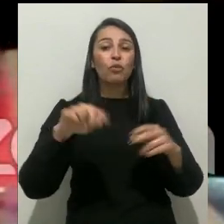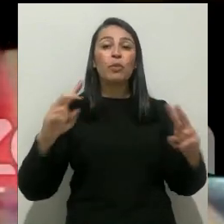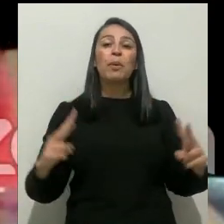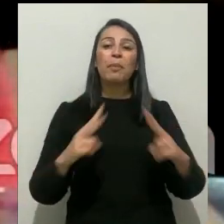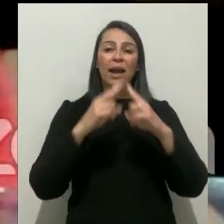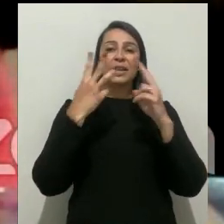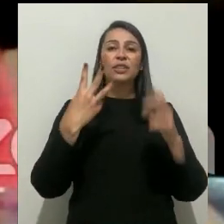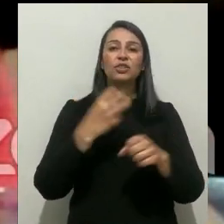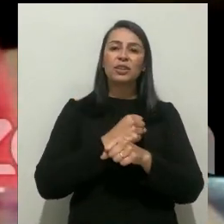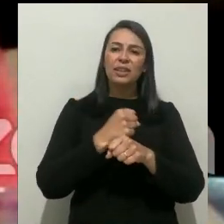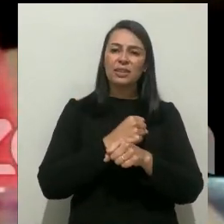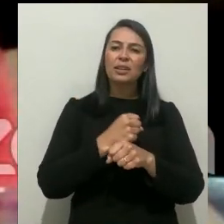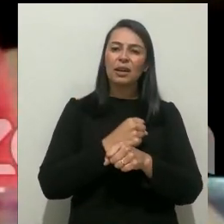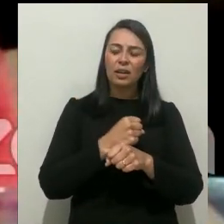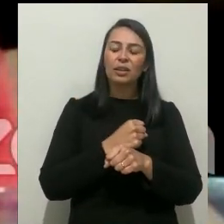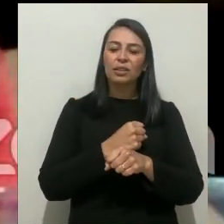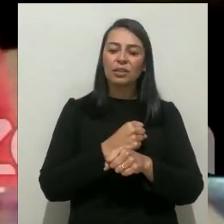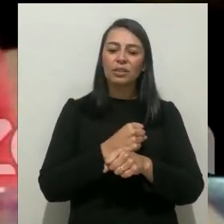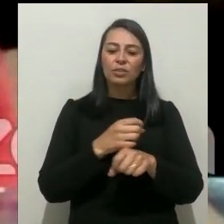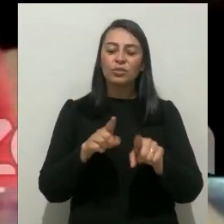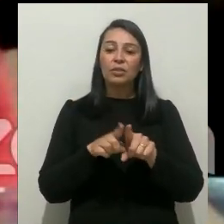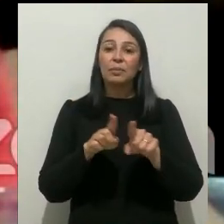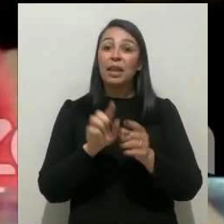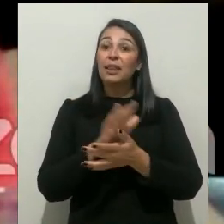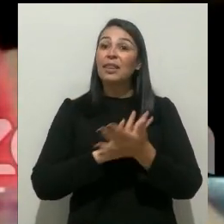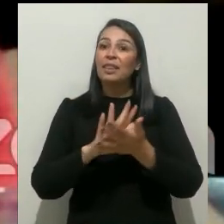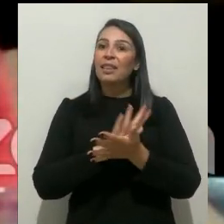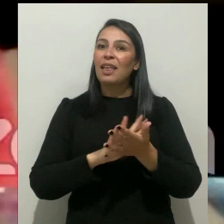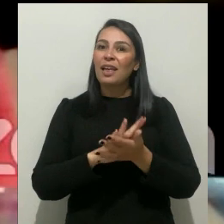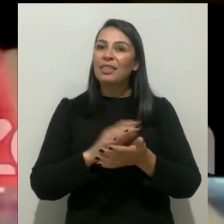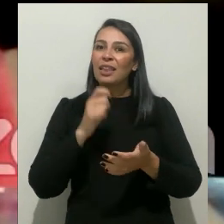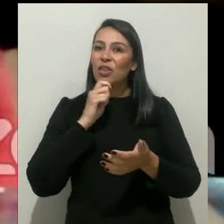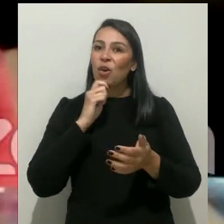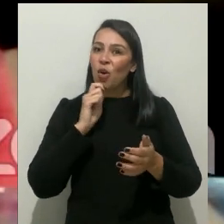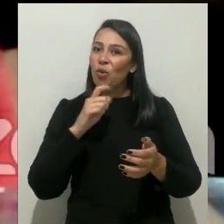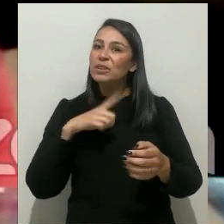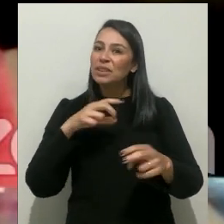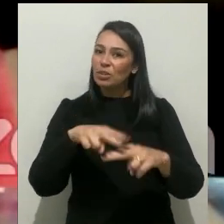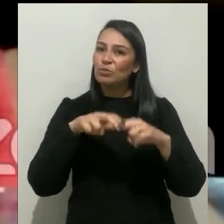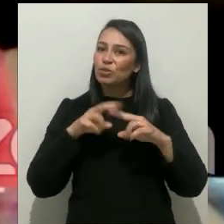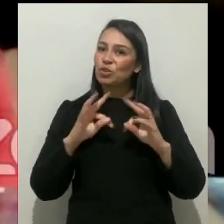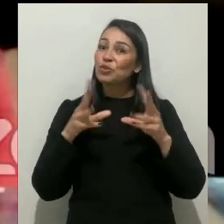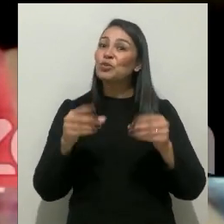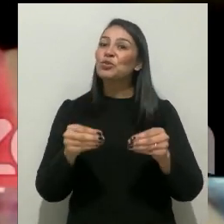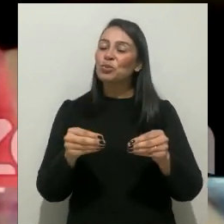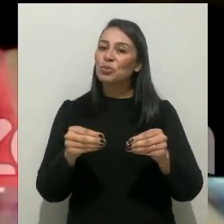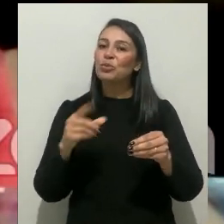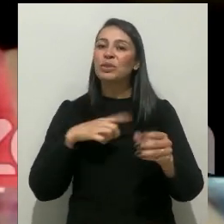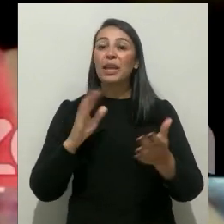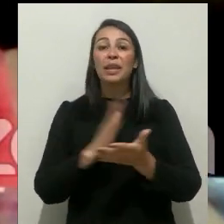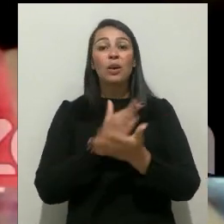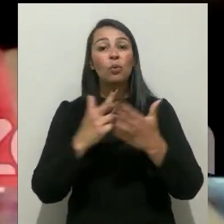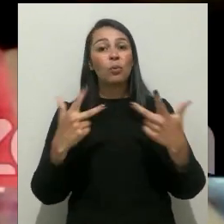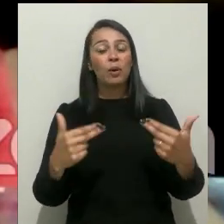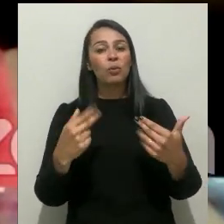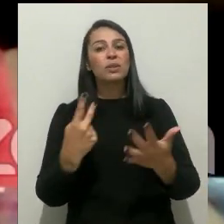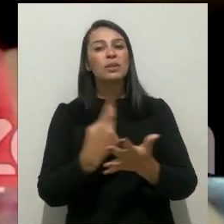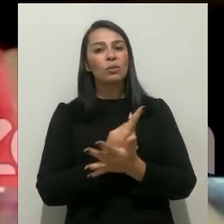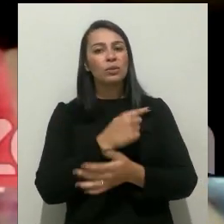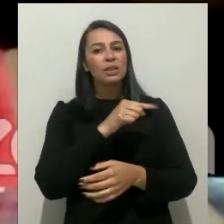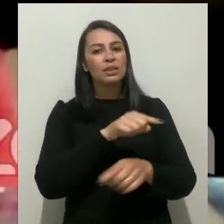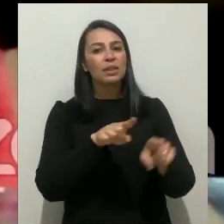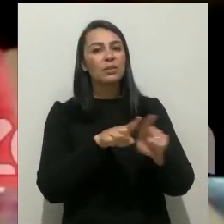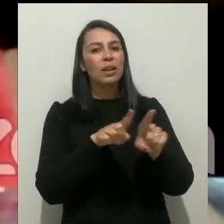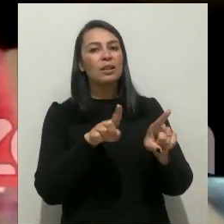Paris, ficou 3 anos, e tudo isso foi evoluindo. Nada é por acaso. Acho que tudo isso aí tem um barato, foi uma coisa acontecendo ali,